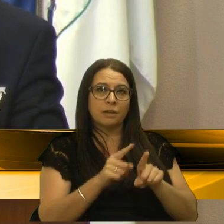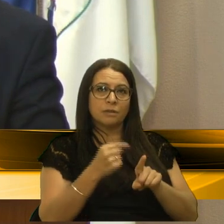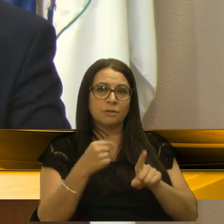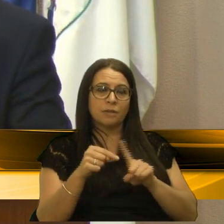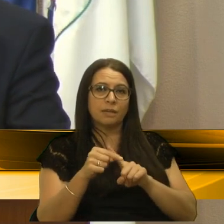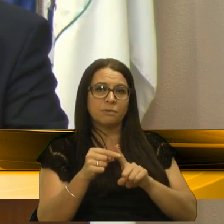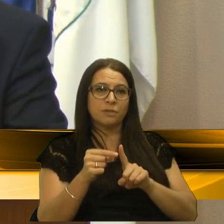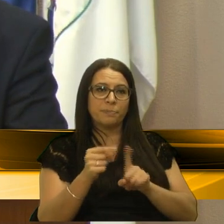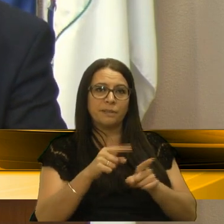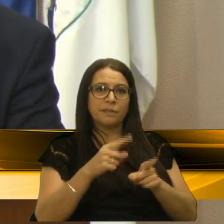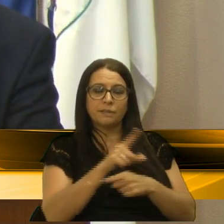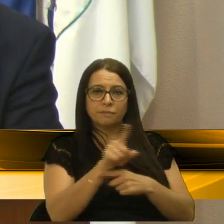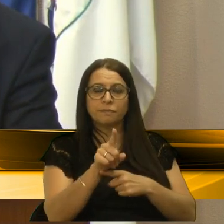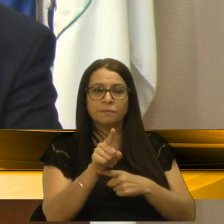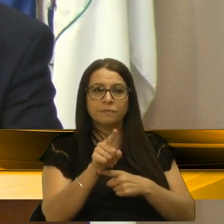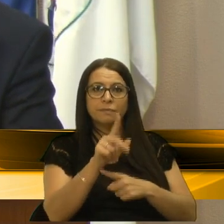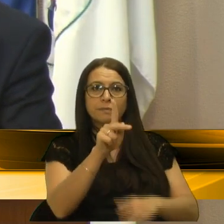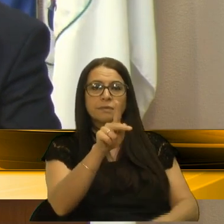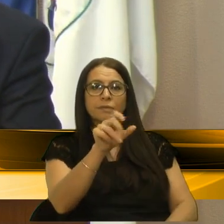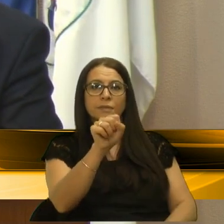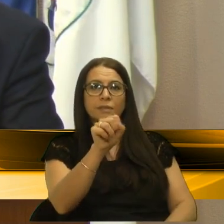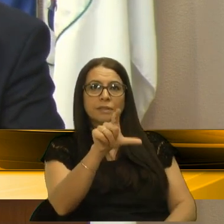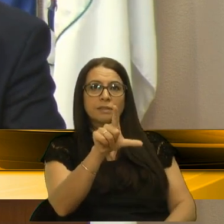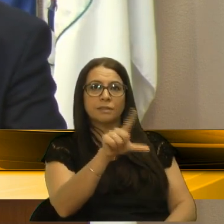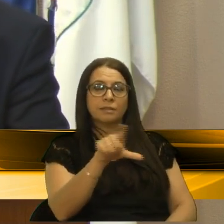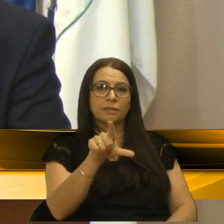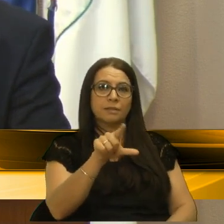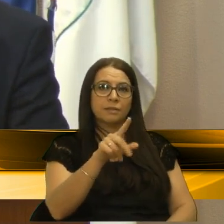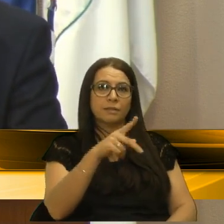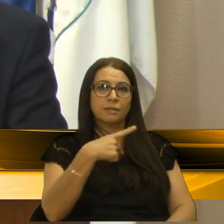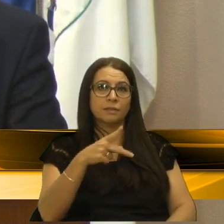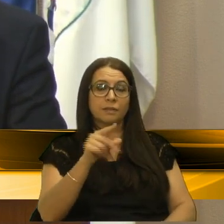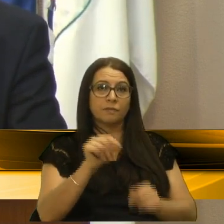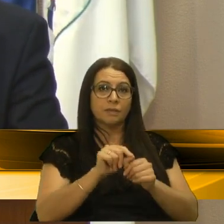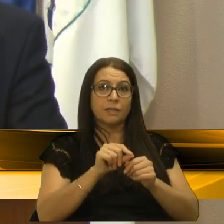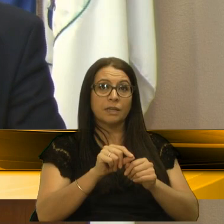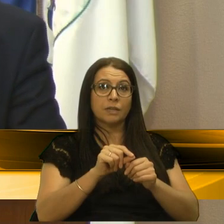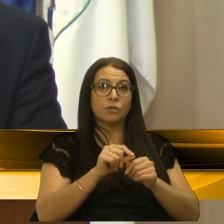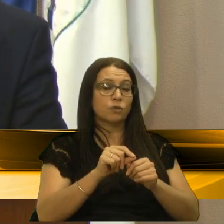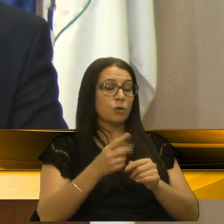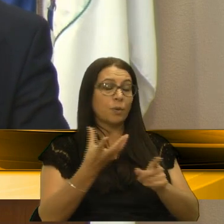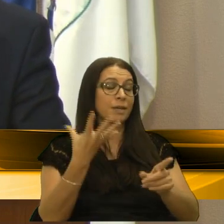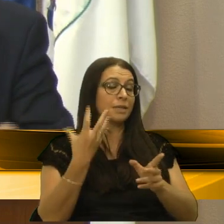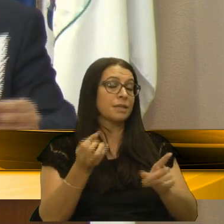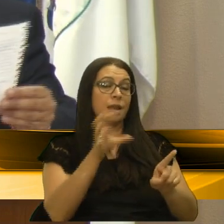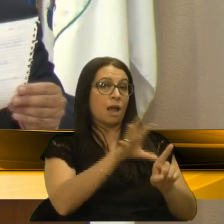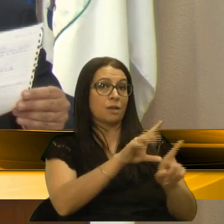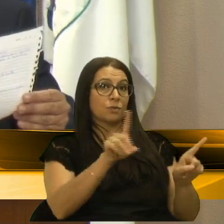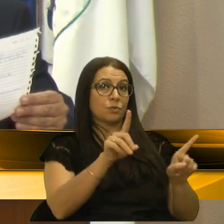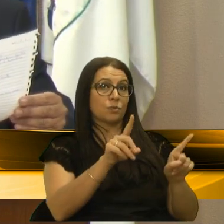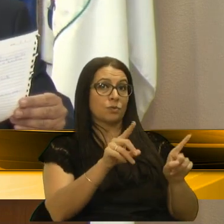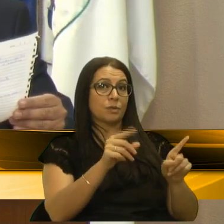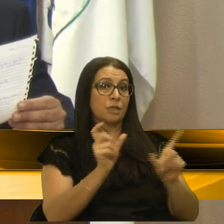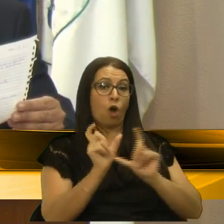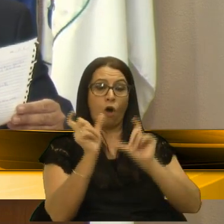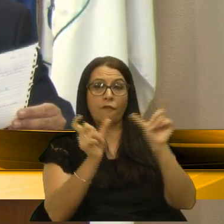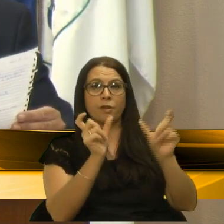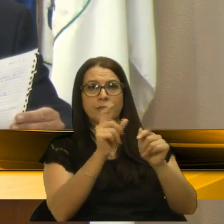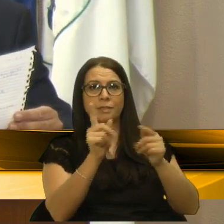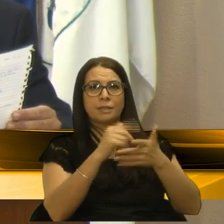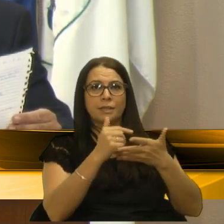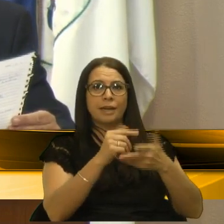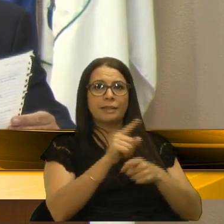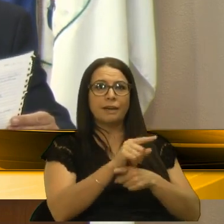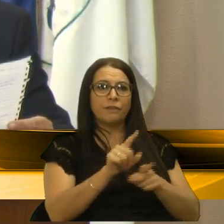né? Mas o PSL, que era o partido do presidente, fizeram notas repudiando essa ofensa com